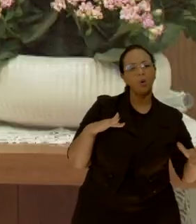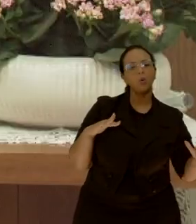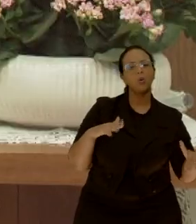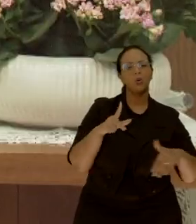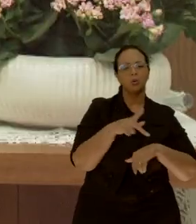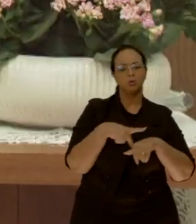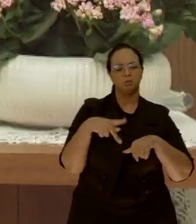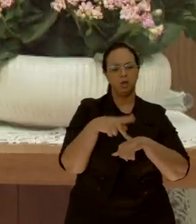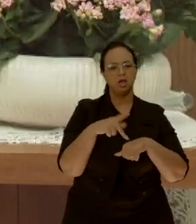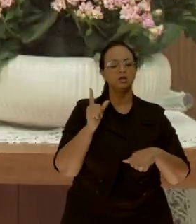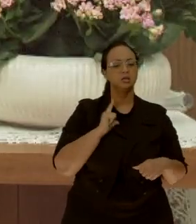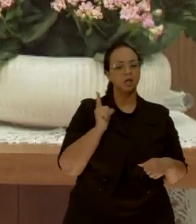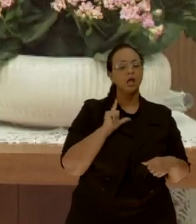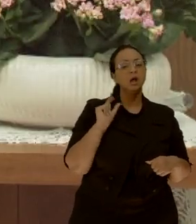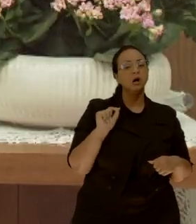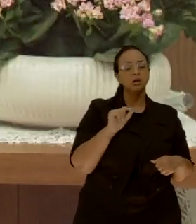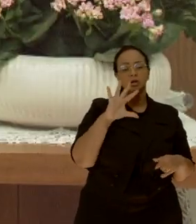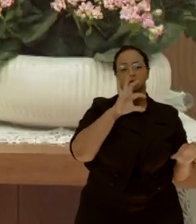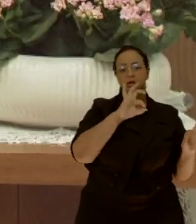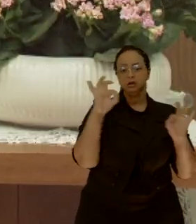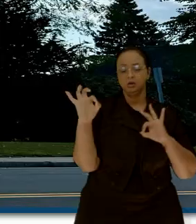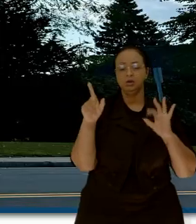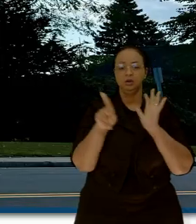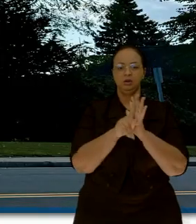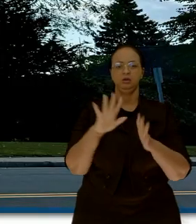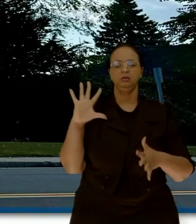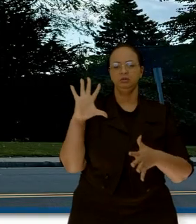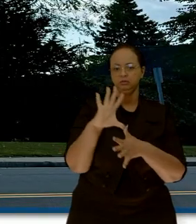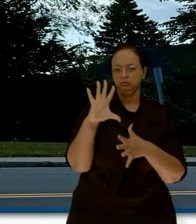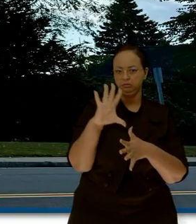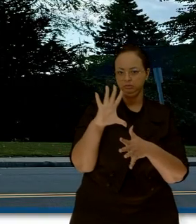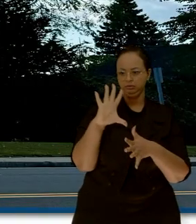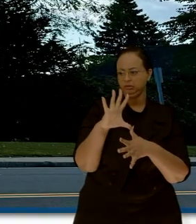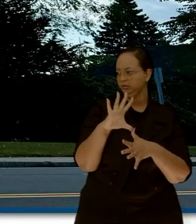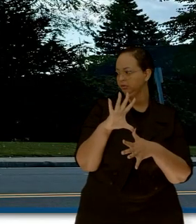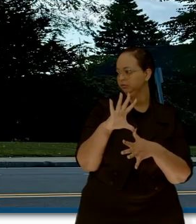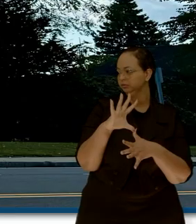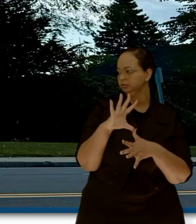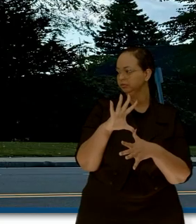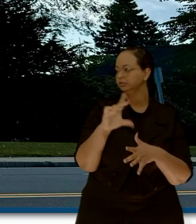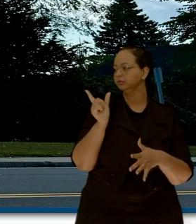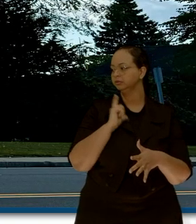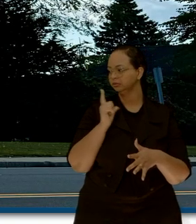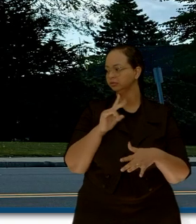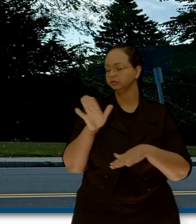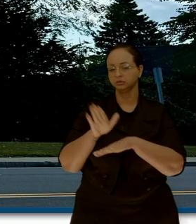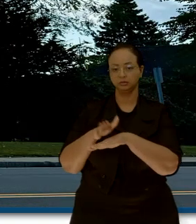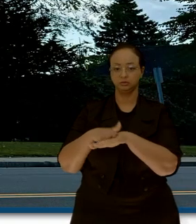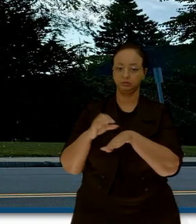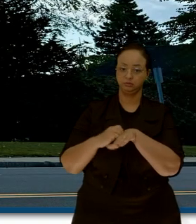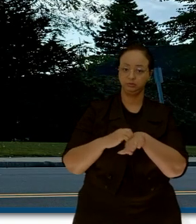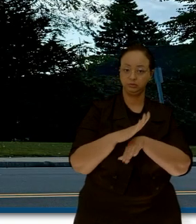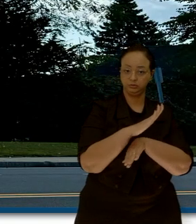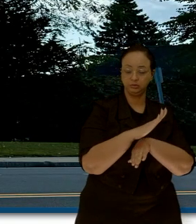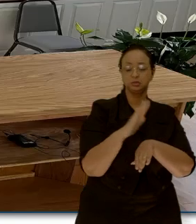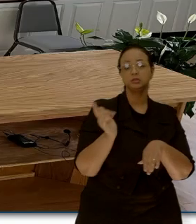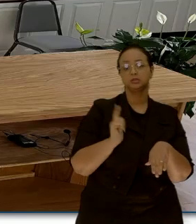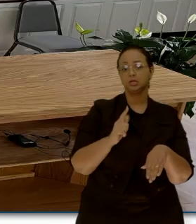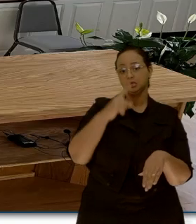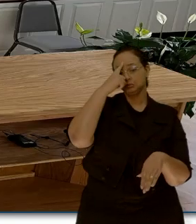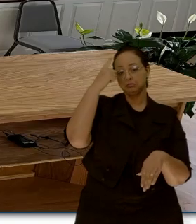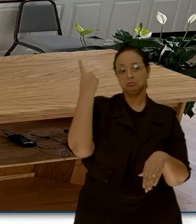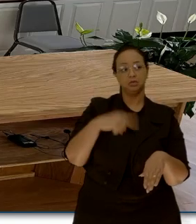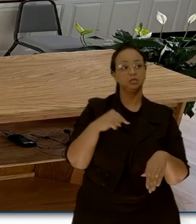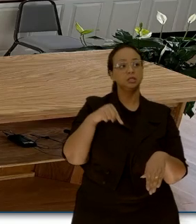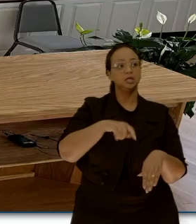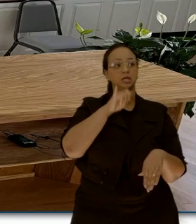são assistidos pela América. Então, eles mesmos enviam, o presbitério determina daqui,